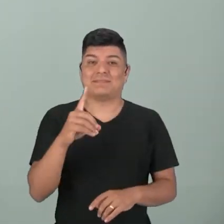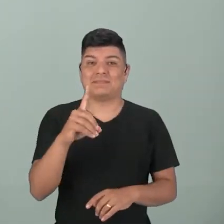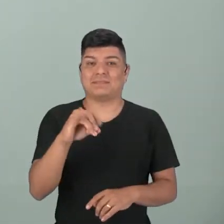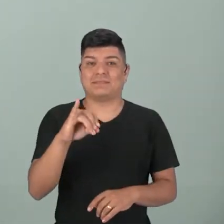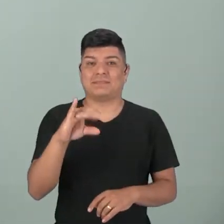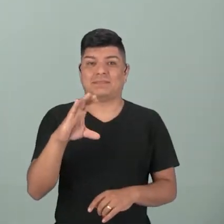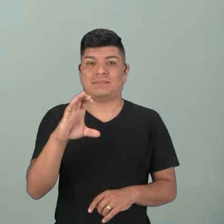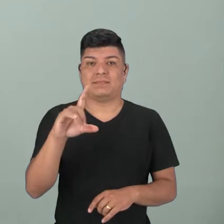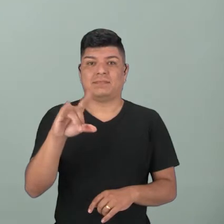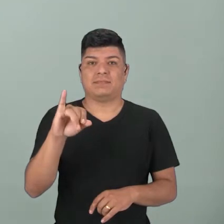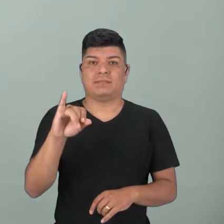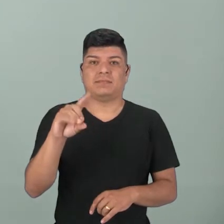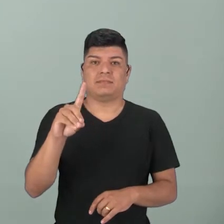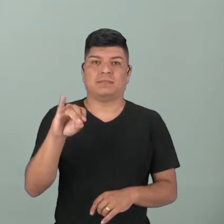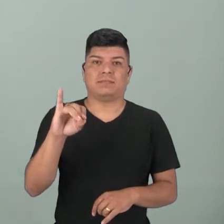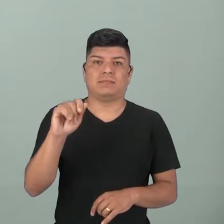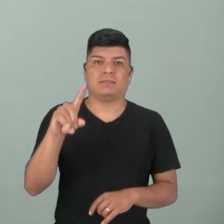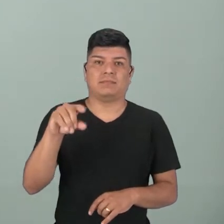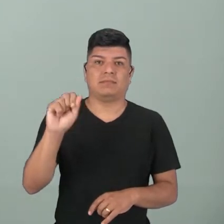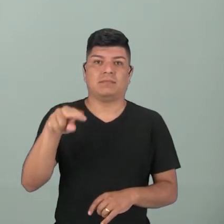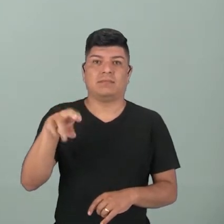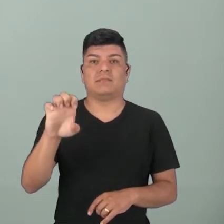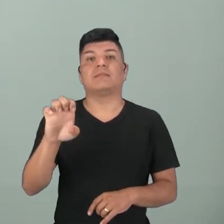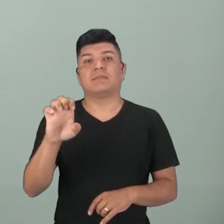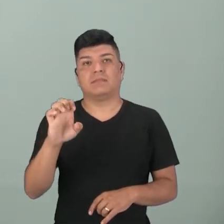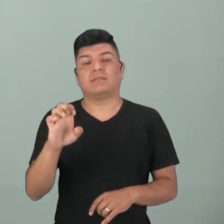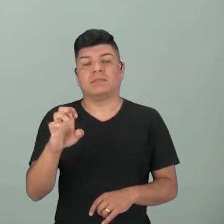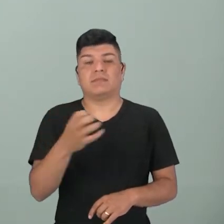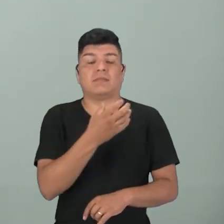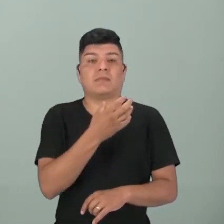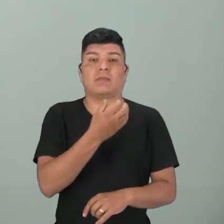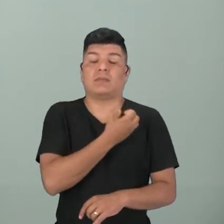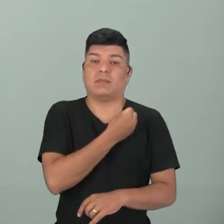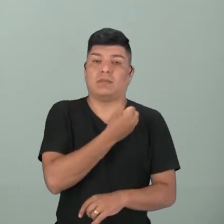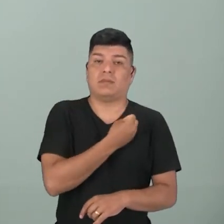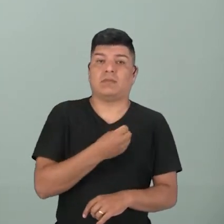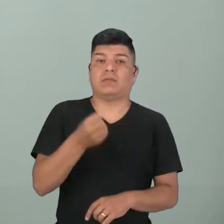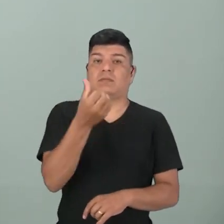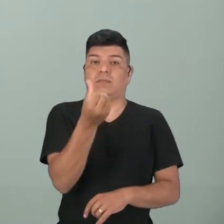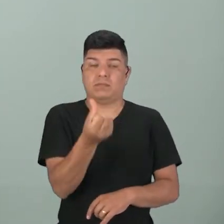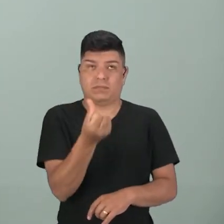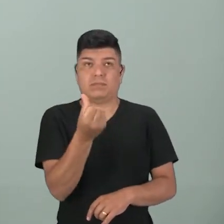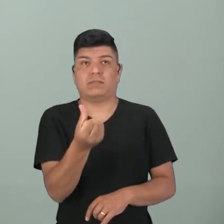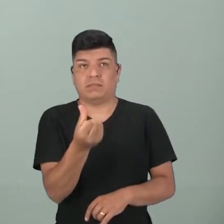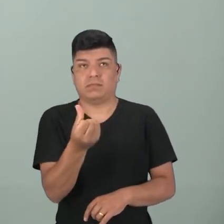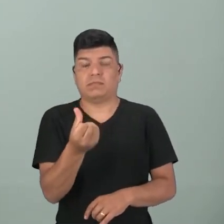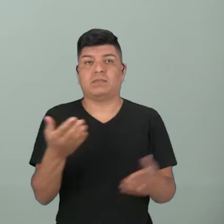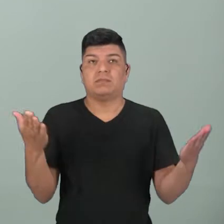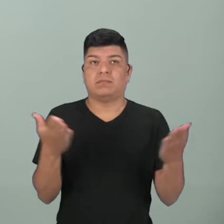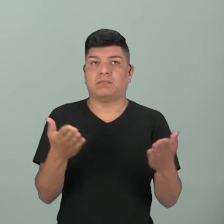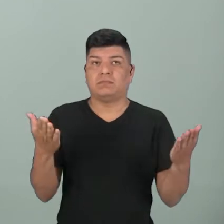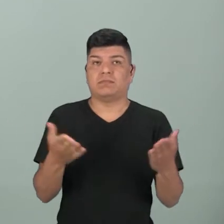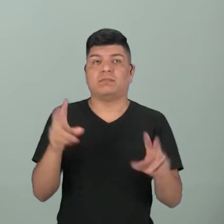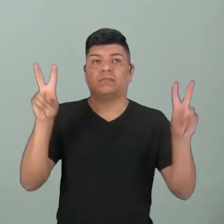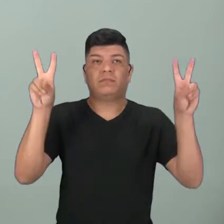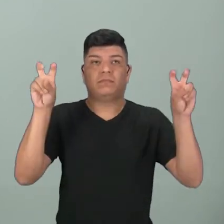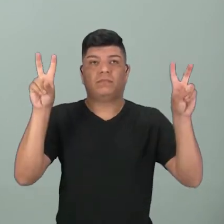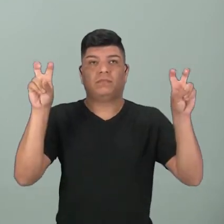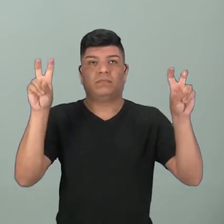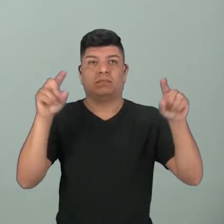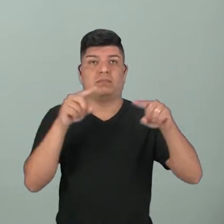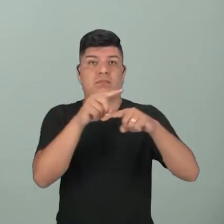professora de Euclidiane de Matemática. Essa é a nossa aula 06 do 7º ano e hoje nós iremos ver divisores de um número